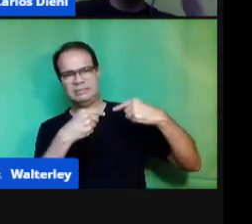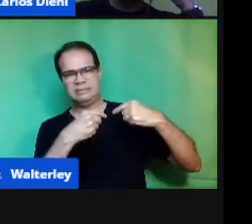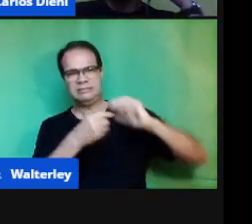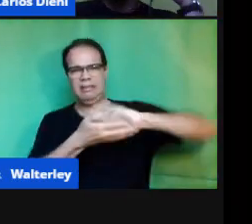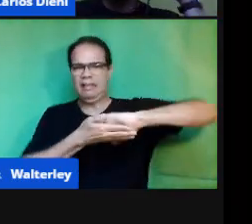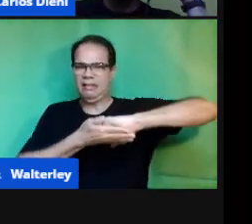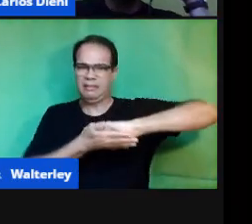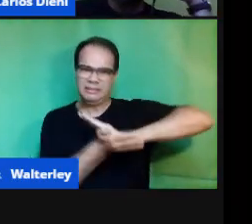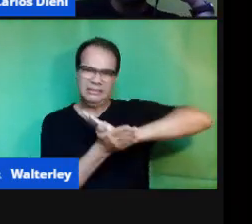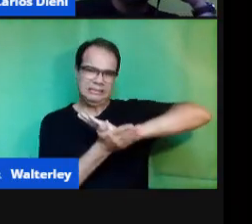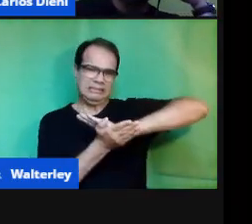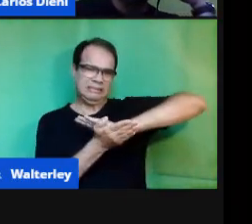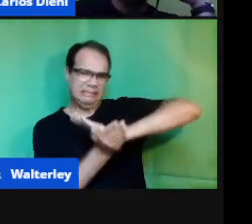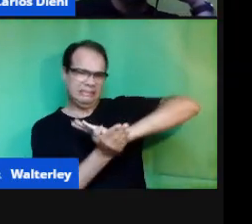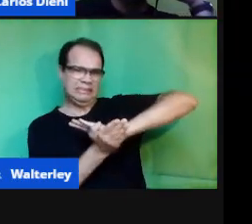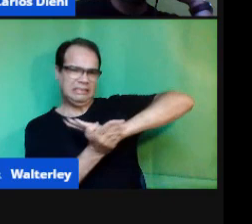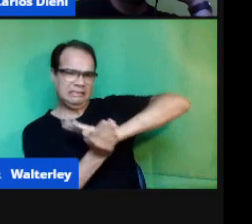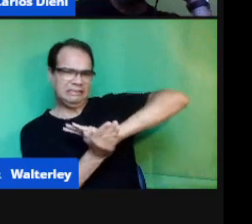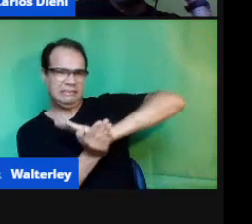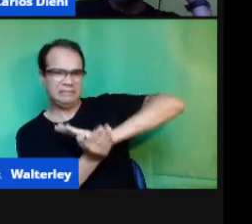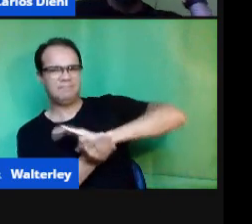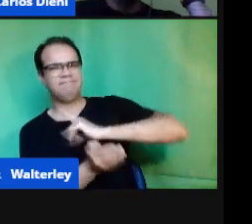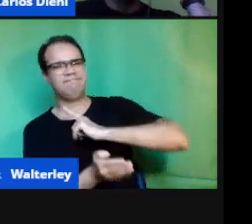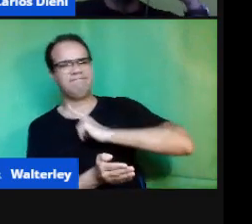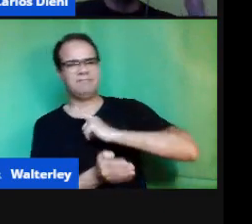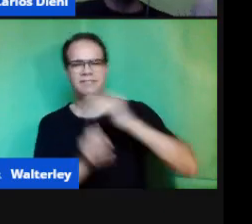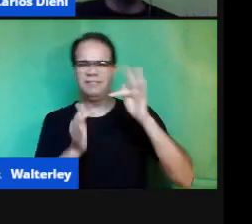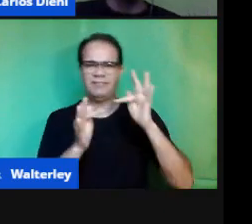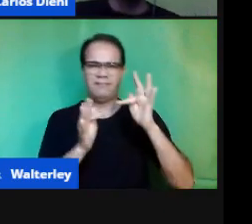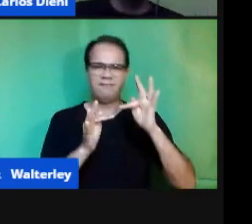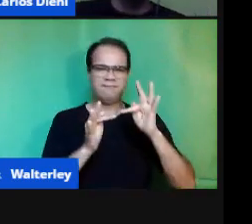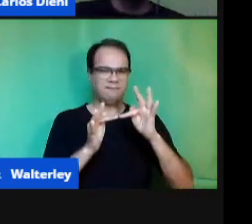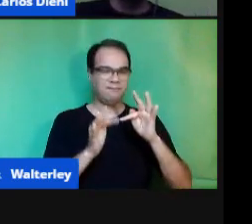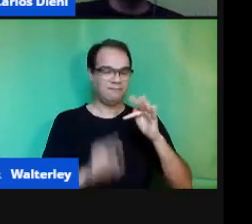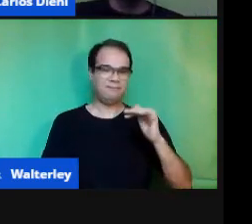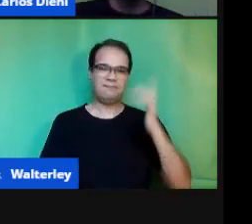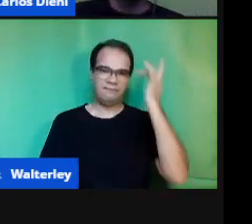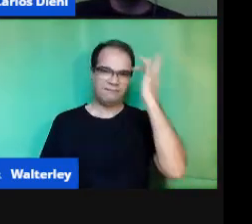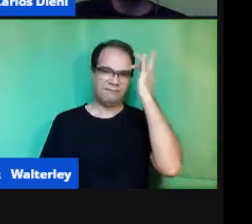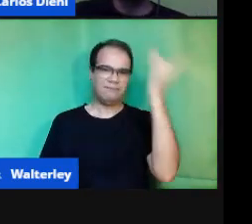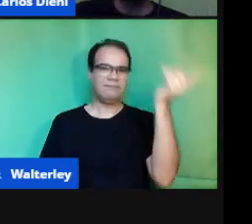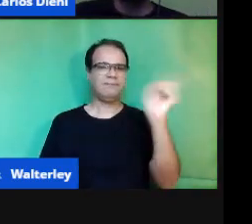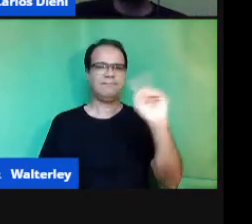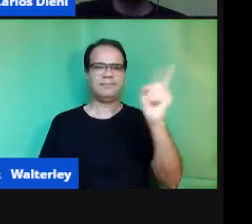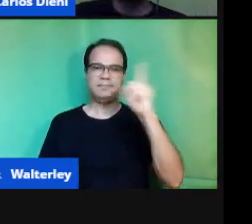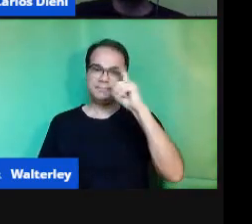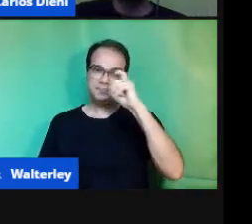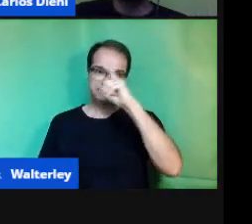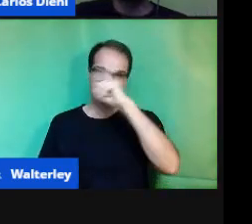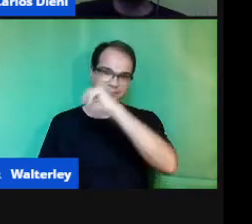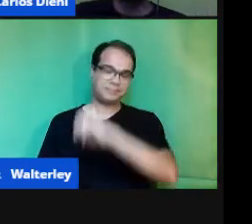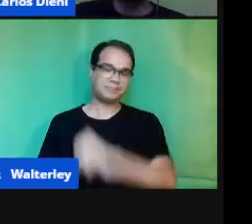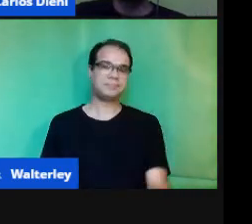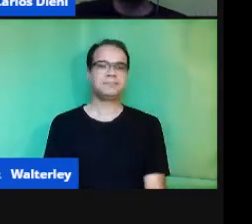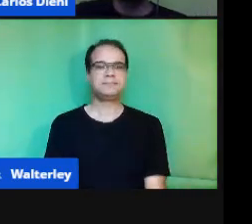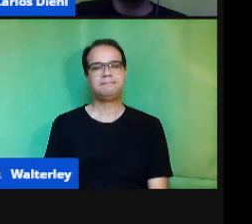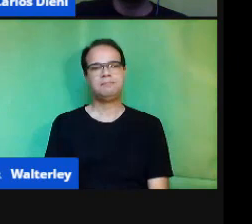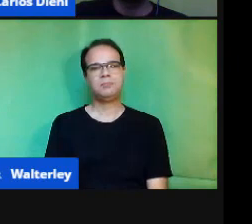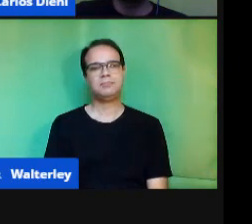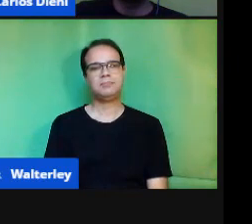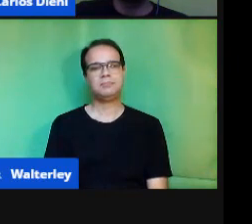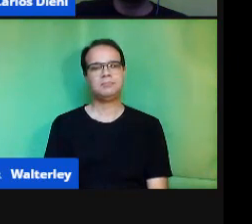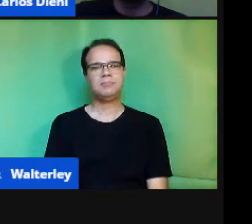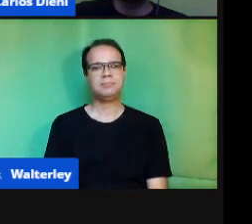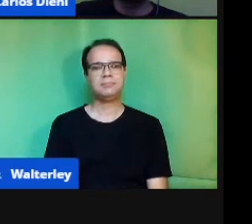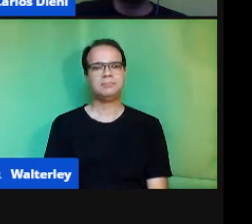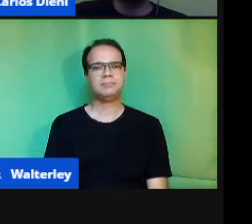muito humilhada. Isso não é fácil. E na pessoa de sexo, pago mesmo, às vezes tem que fazer, às vezes não, tem que fingir, como é que é? Tem que, eu bebo